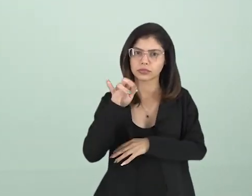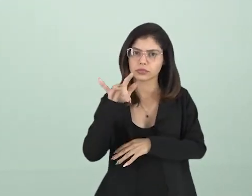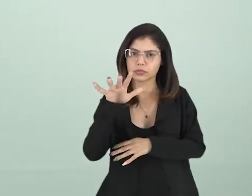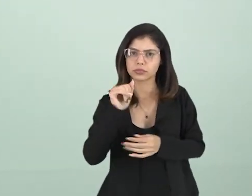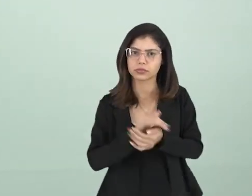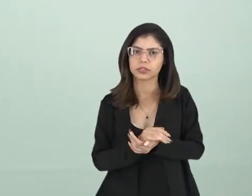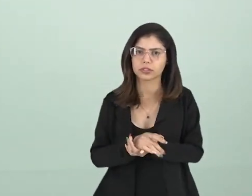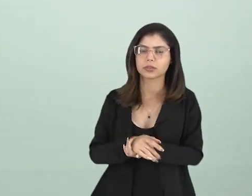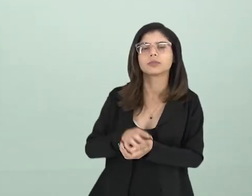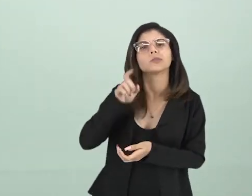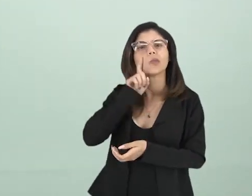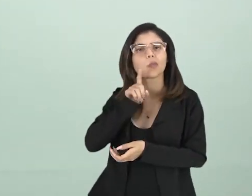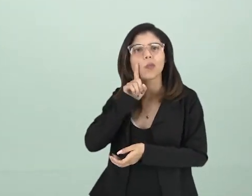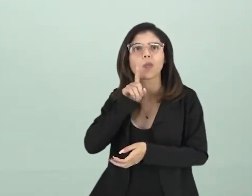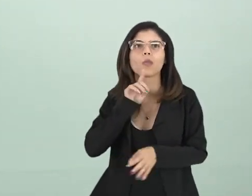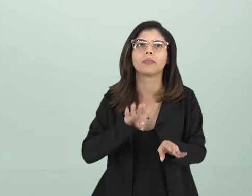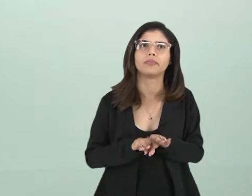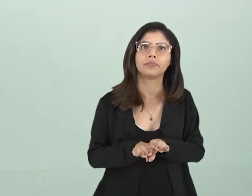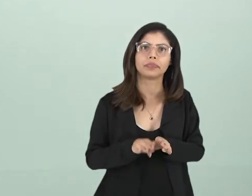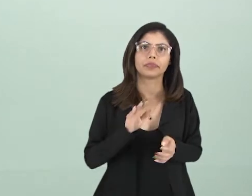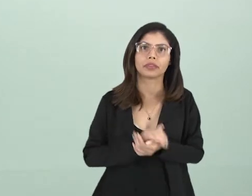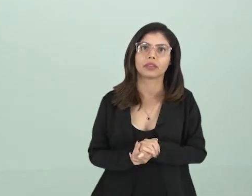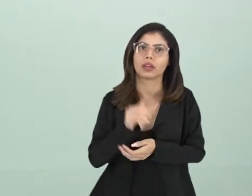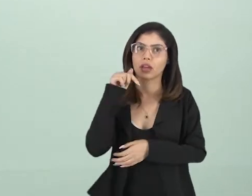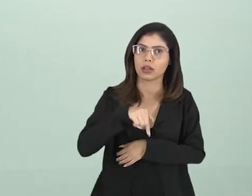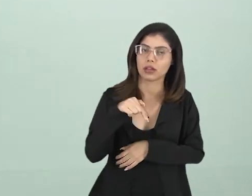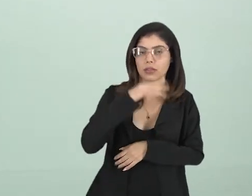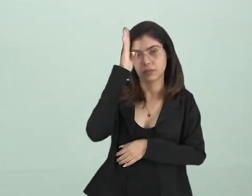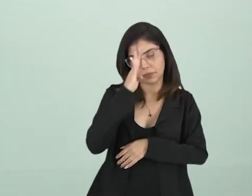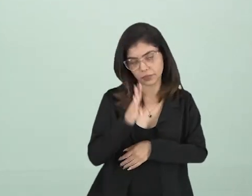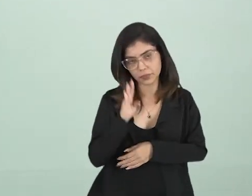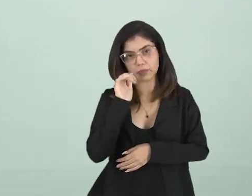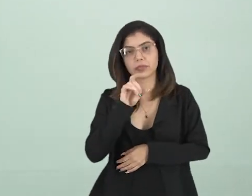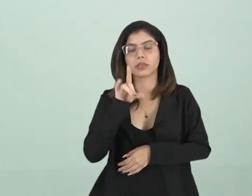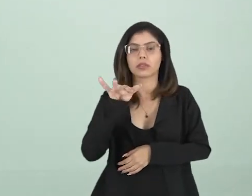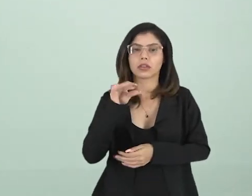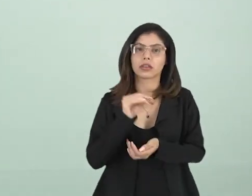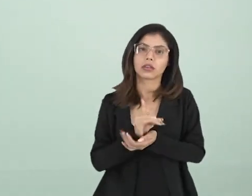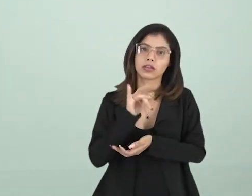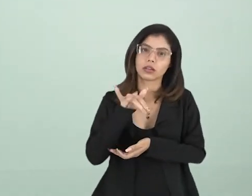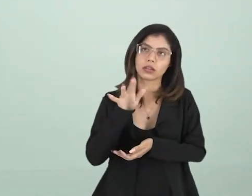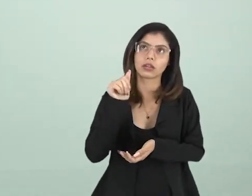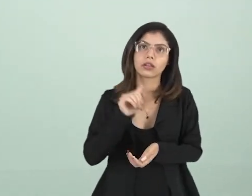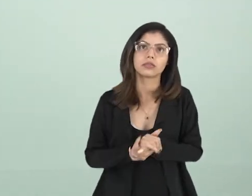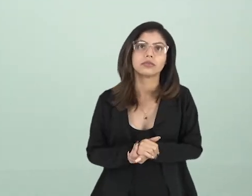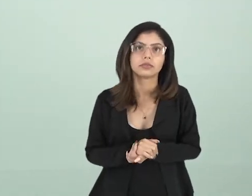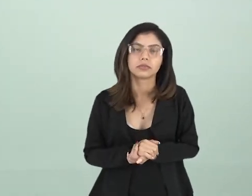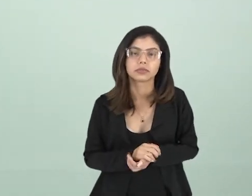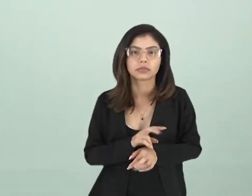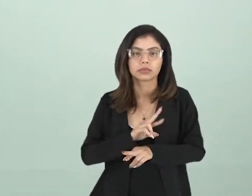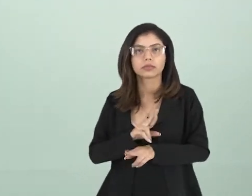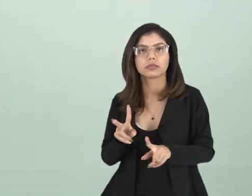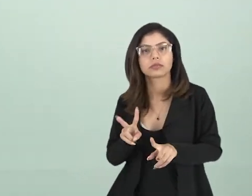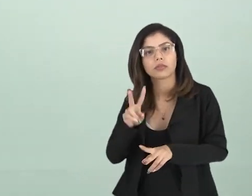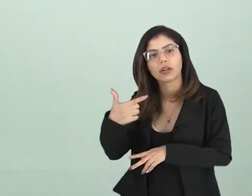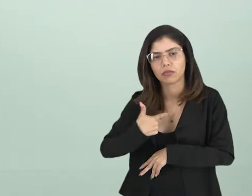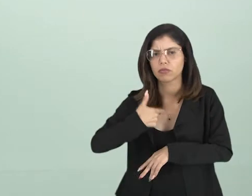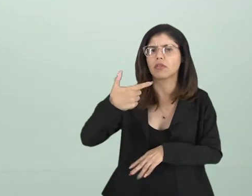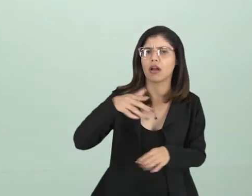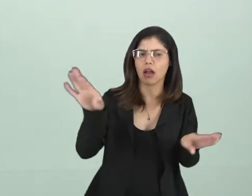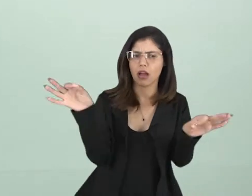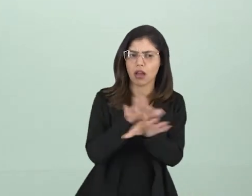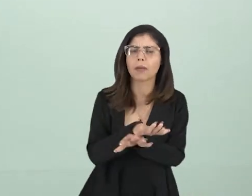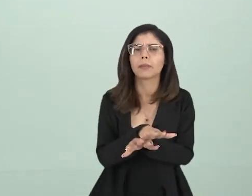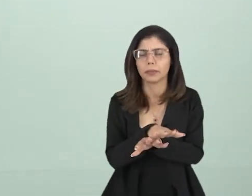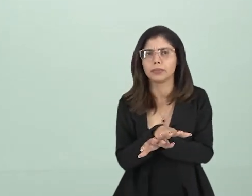Estados Unidos, a gente tem visita do Walt Disney aqui no Brasil, né? Ele faz o Zé Carioca. Então, Vargas, ele acaba